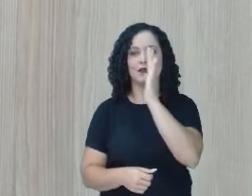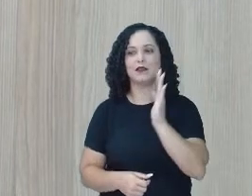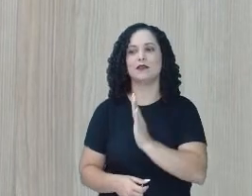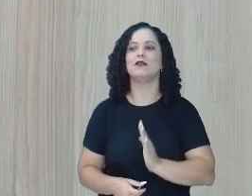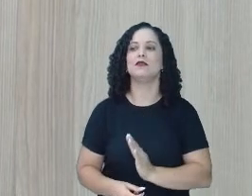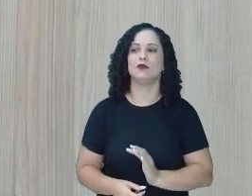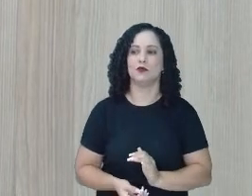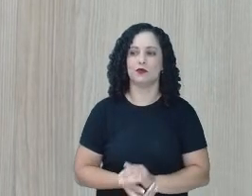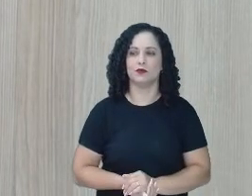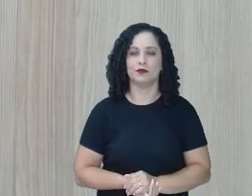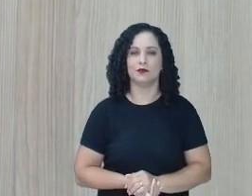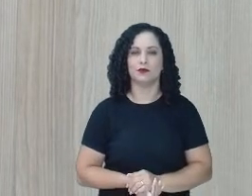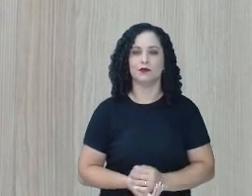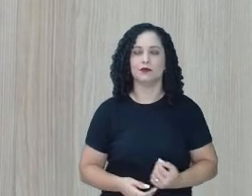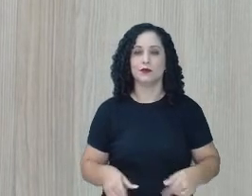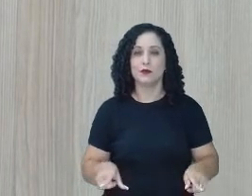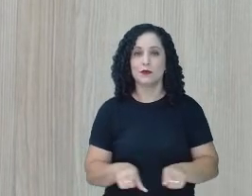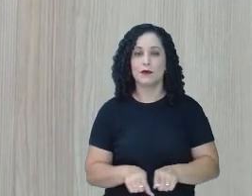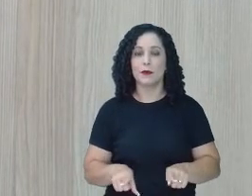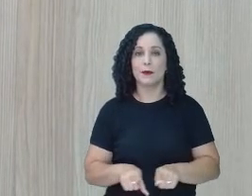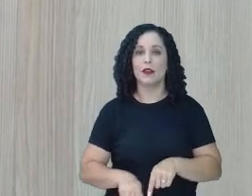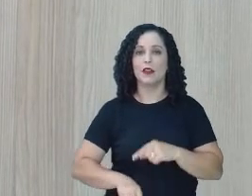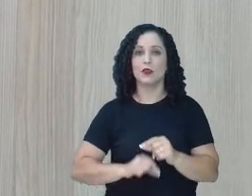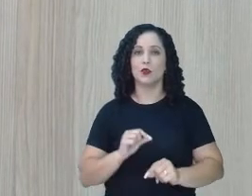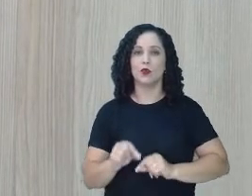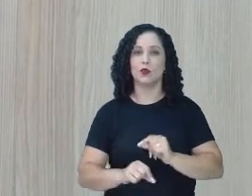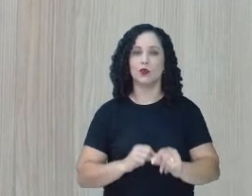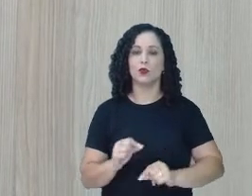né, da nossa